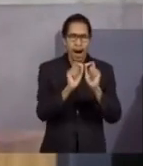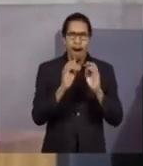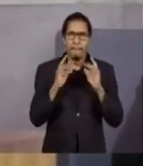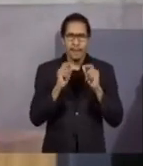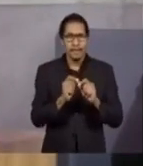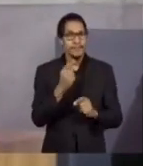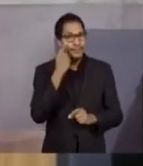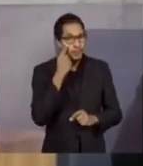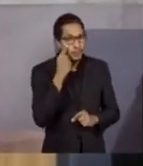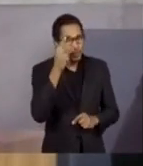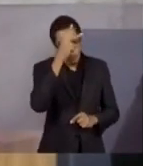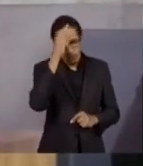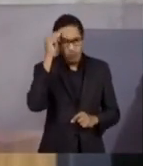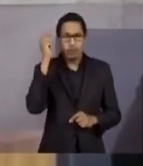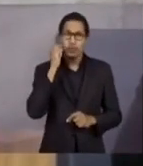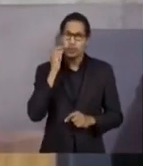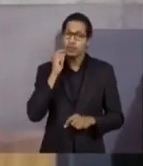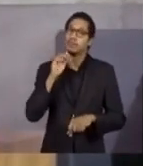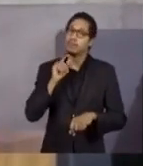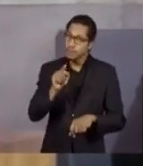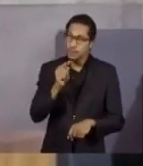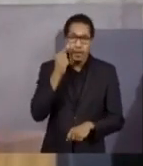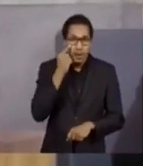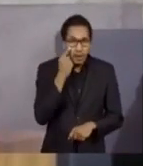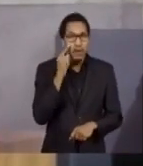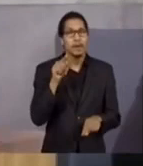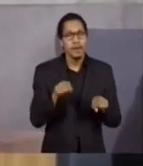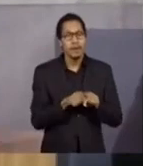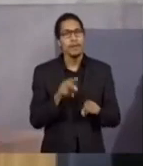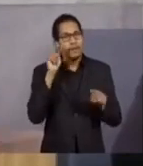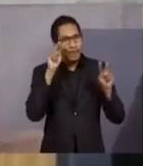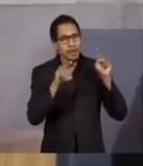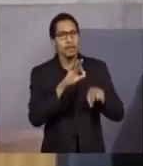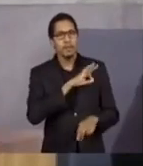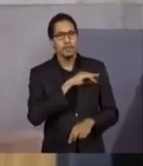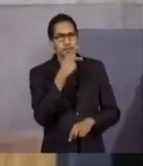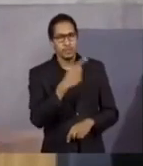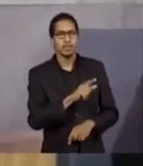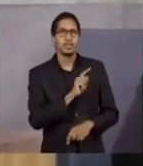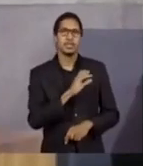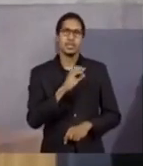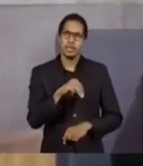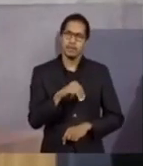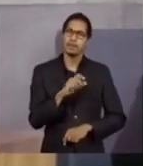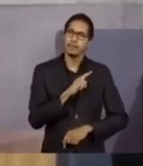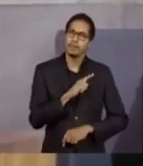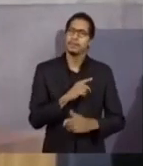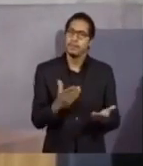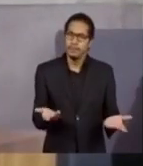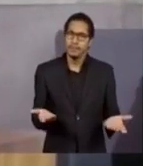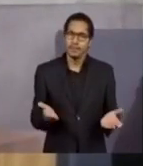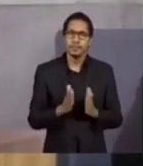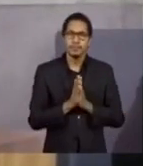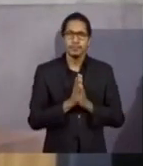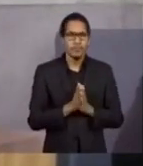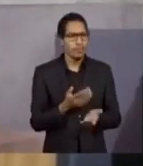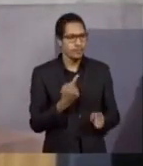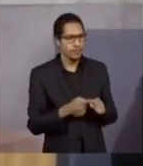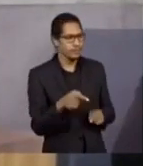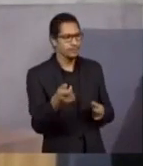todos, viu, prefeito Ricardo Nunes? Então, faz favor de olhar pela sua polícia municipal, pela Guarda Civil Metropolitana, tão